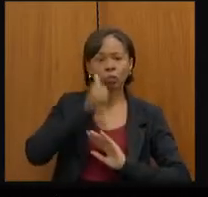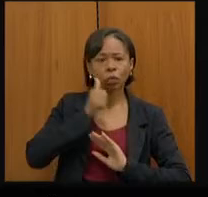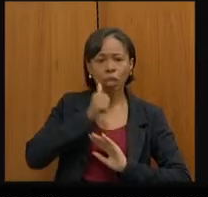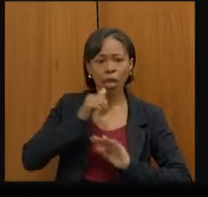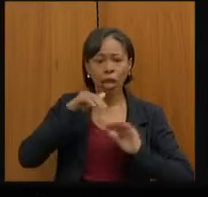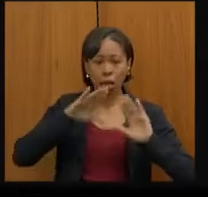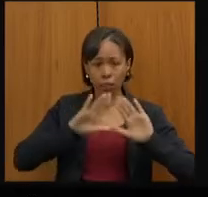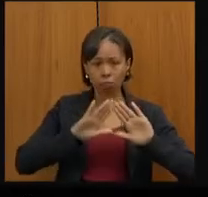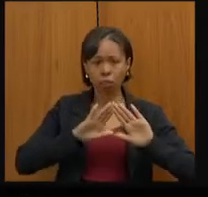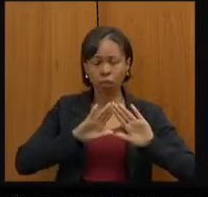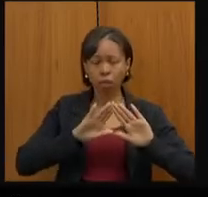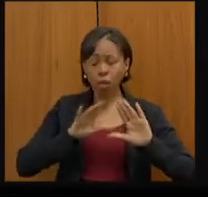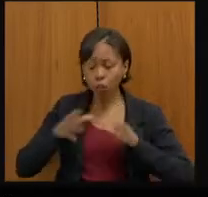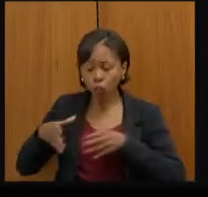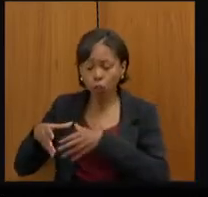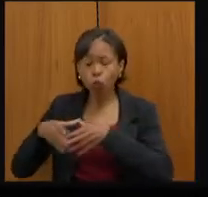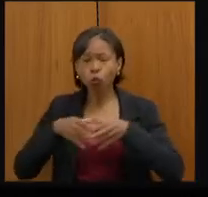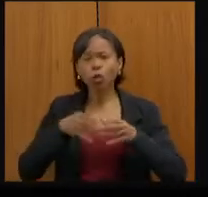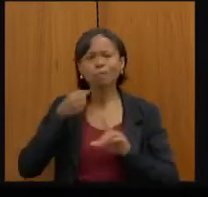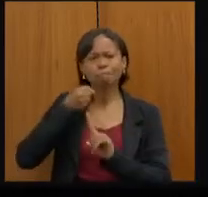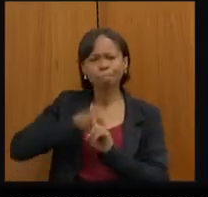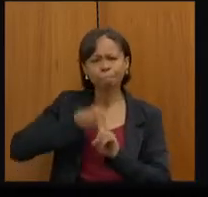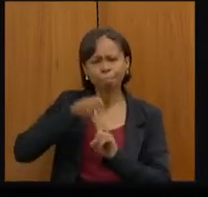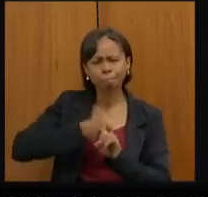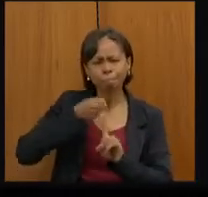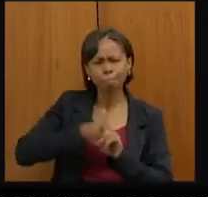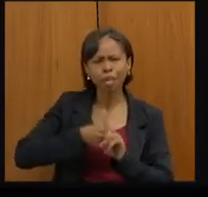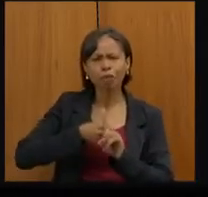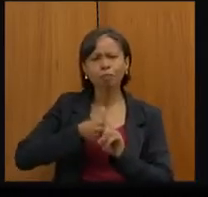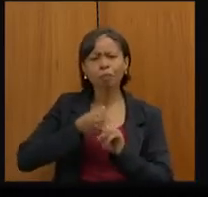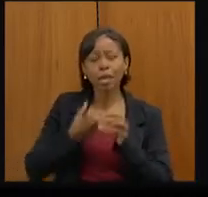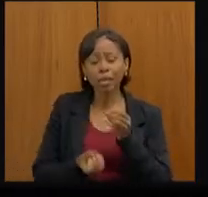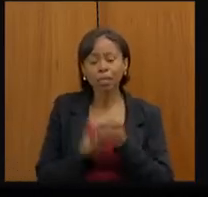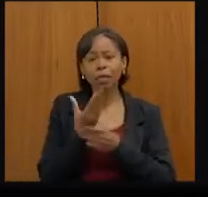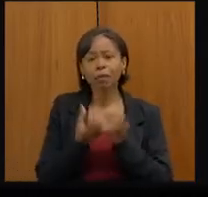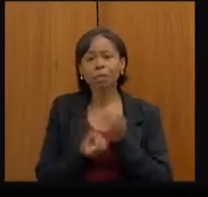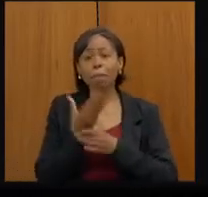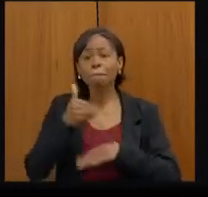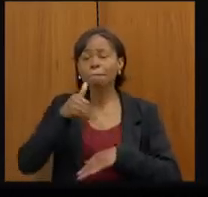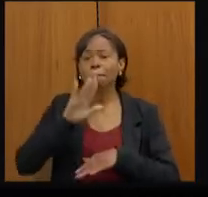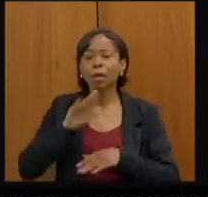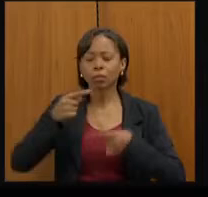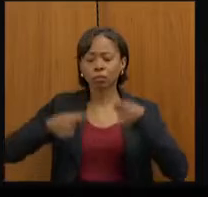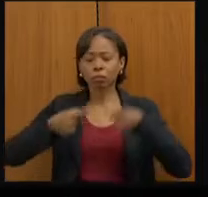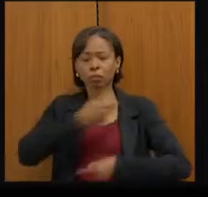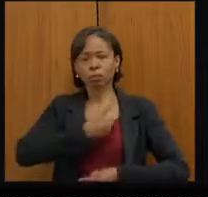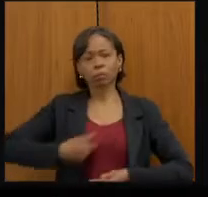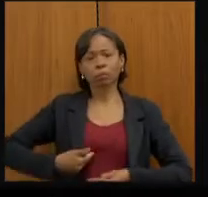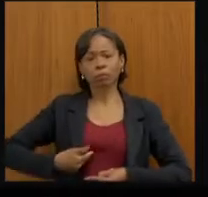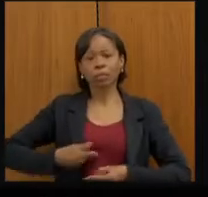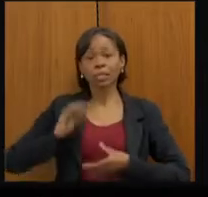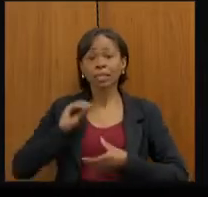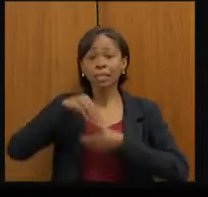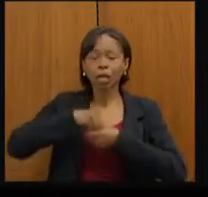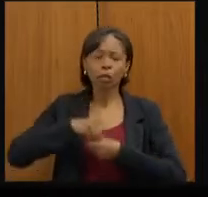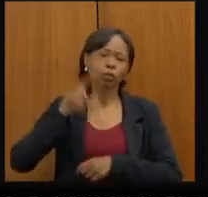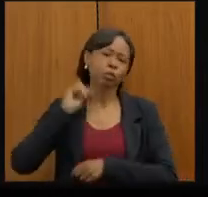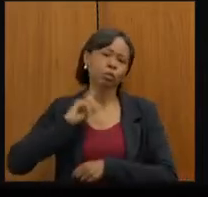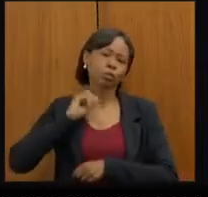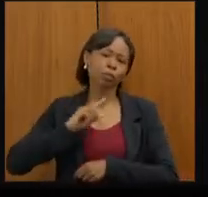e lutavam por implementação maiores de políticas públicas em todo interior de Minas